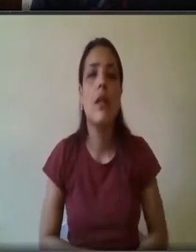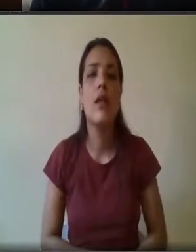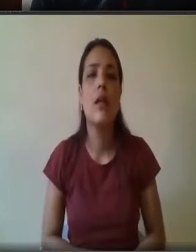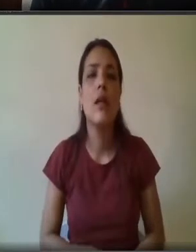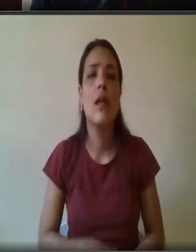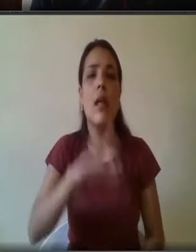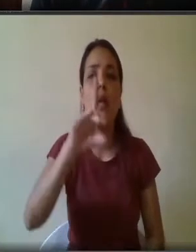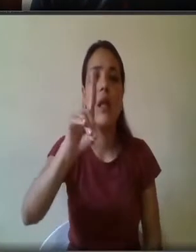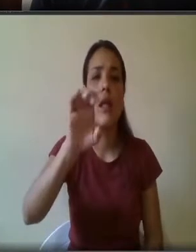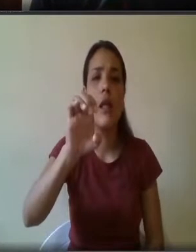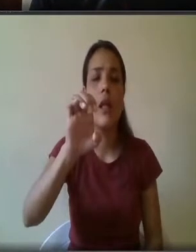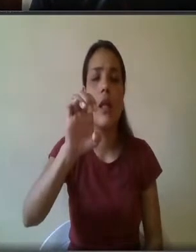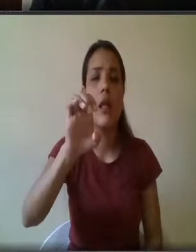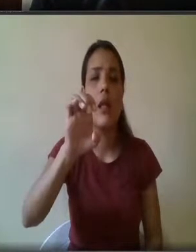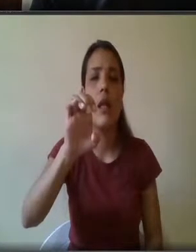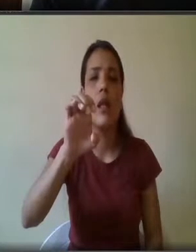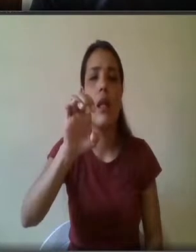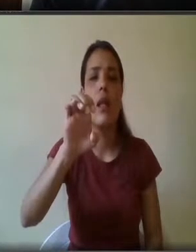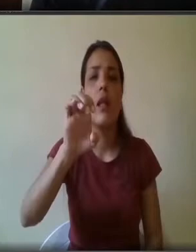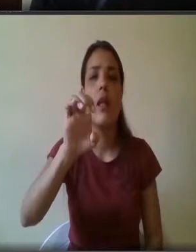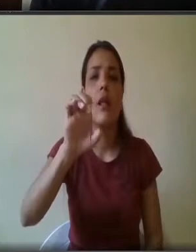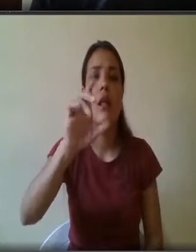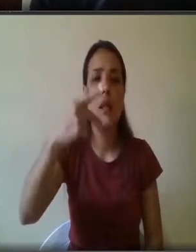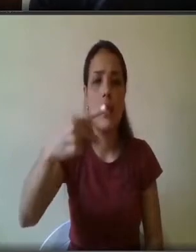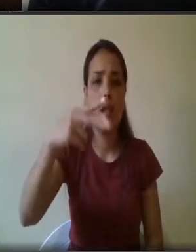Deixa eu ver se a gente tem depressão aqui. Ah, tá aqui.